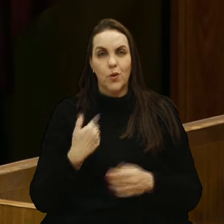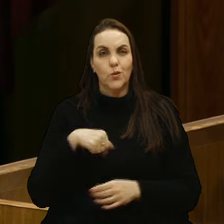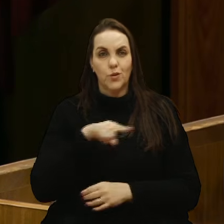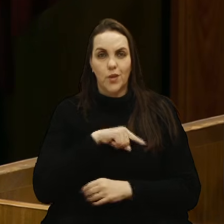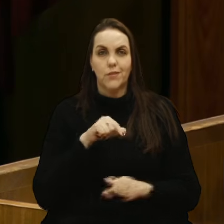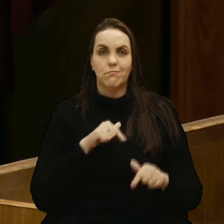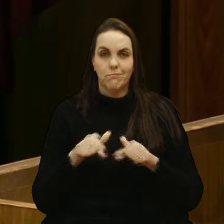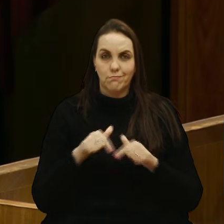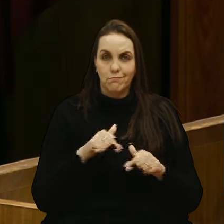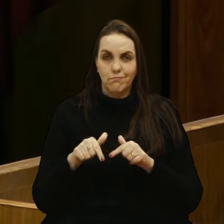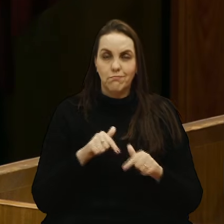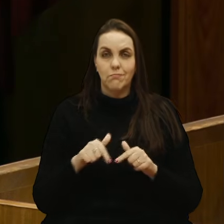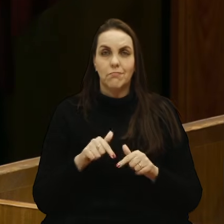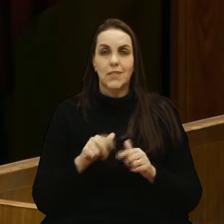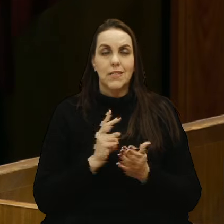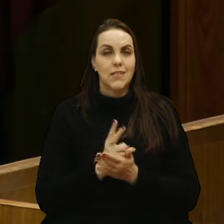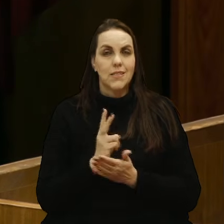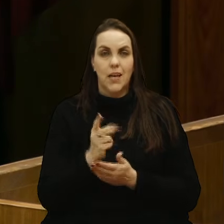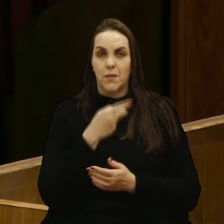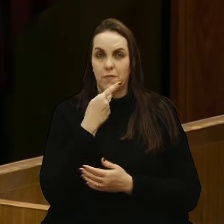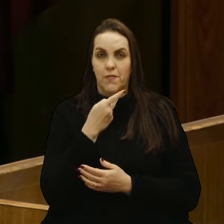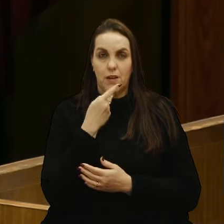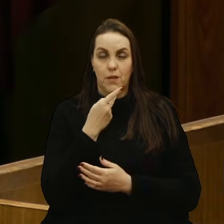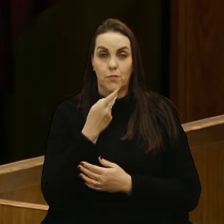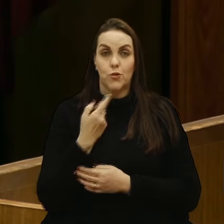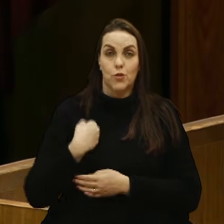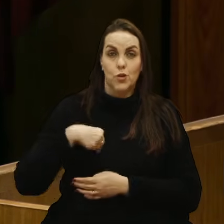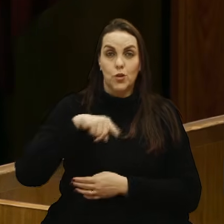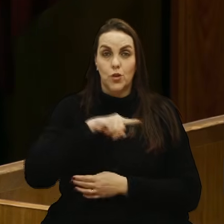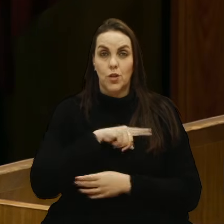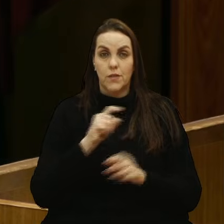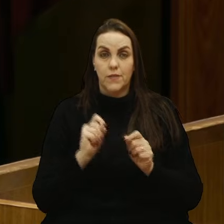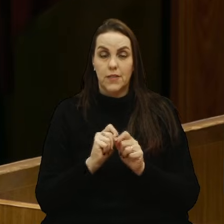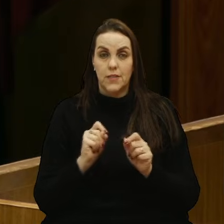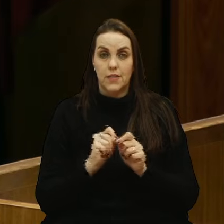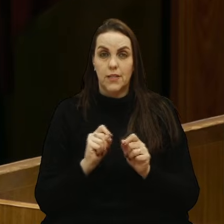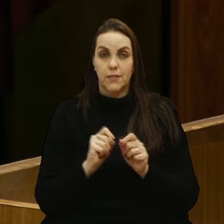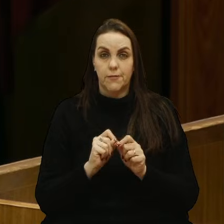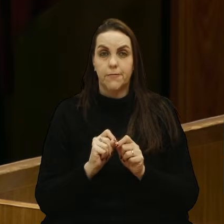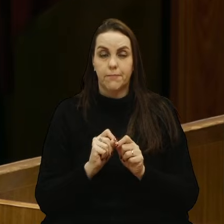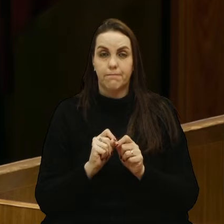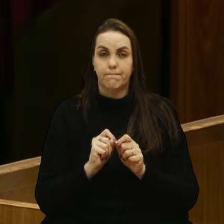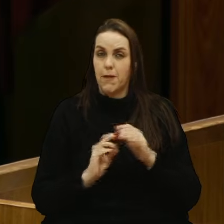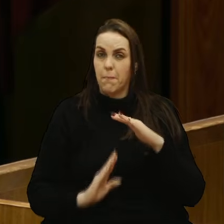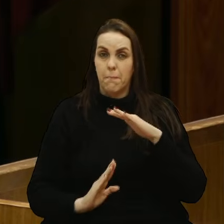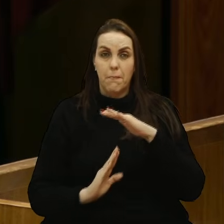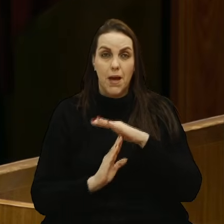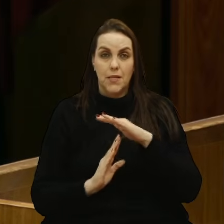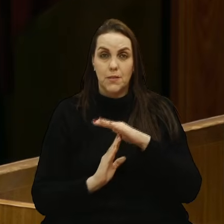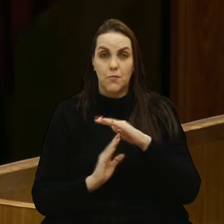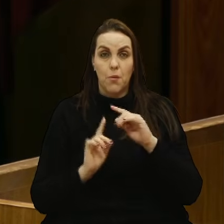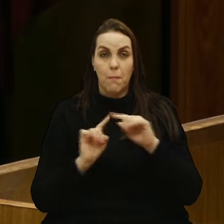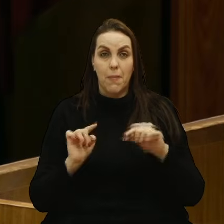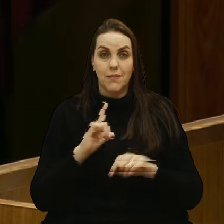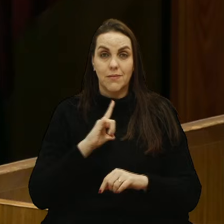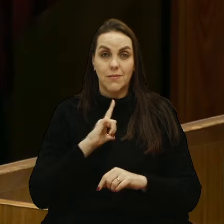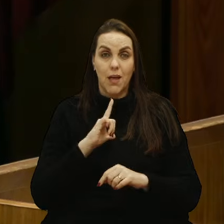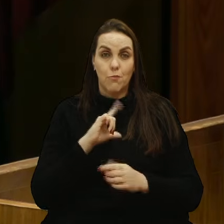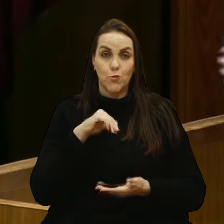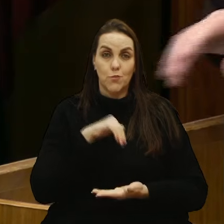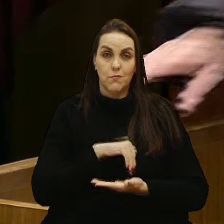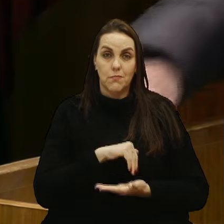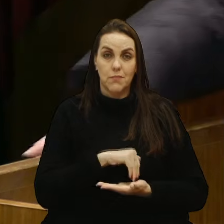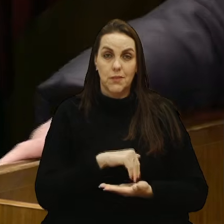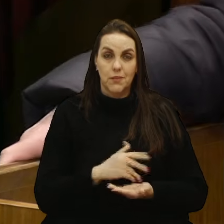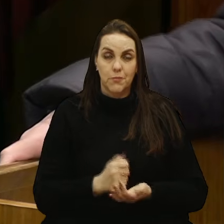trabalhando, o que nós sempre falamos, nós estamos fazendo o máximo com o mínimo, né,